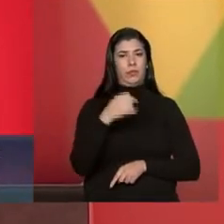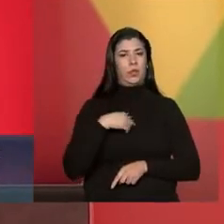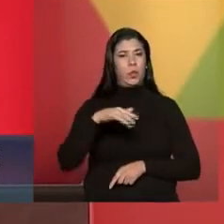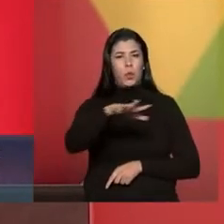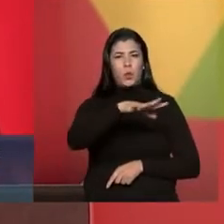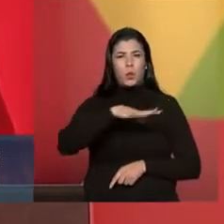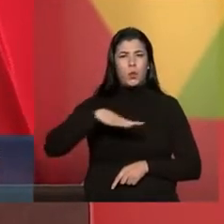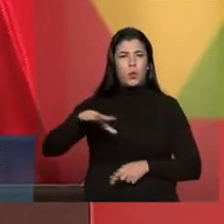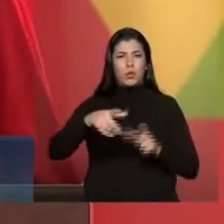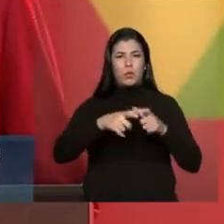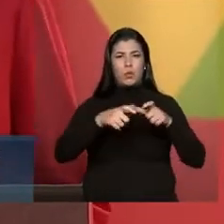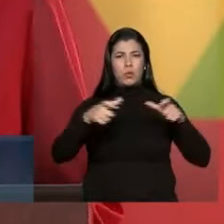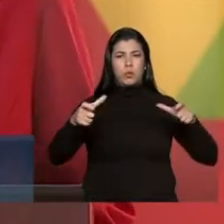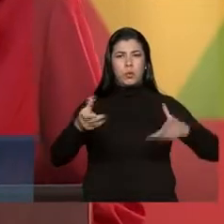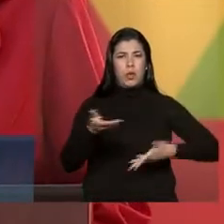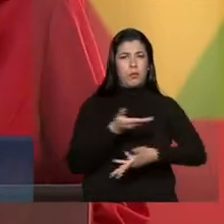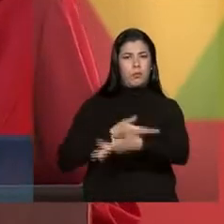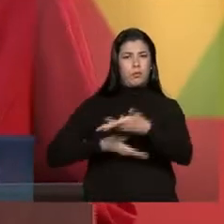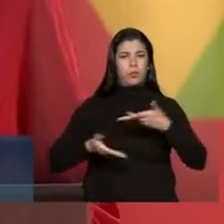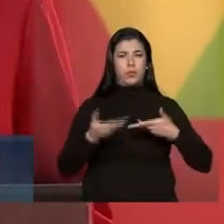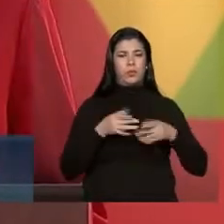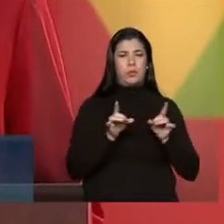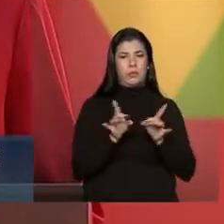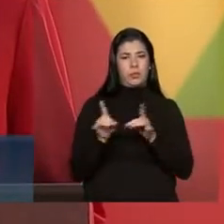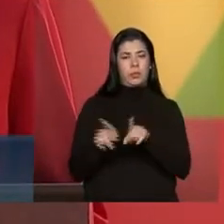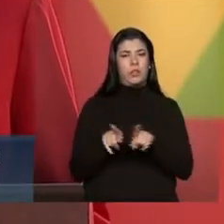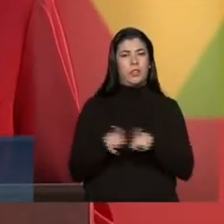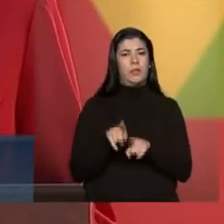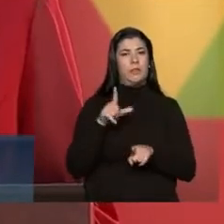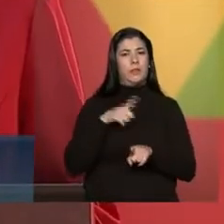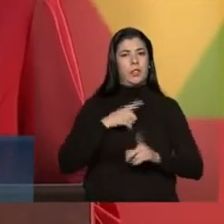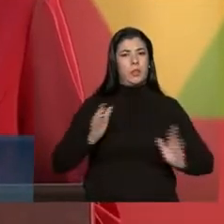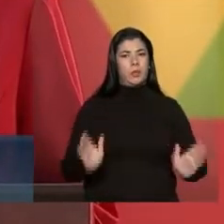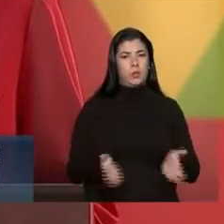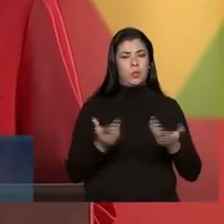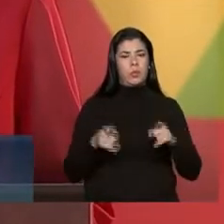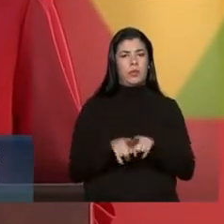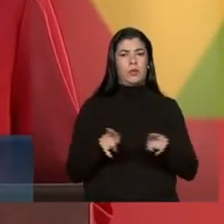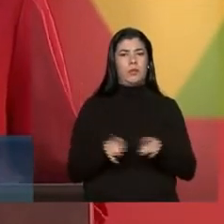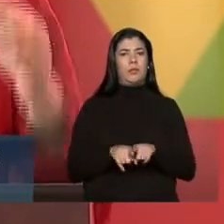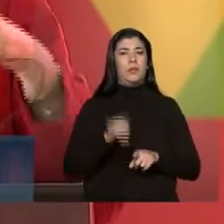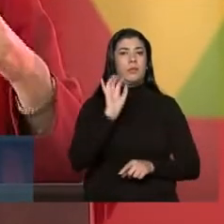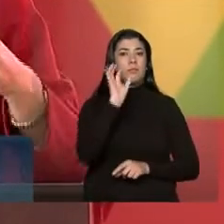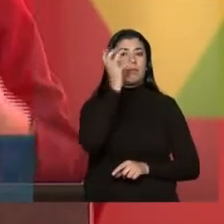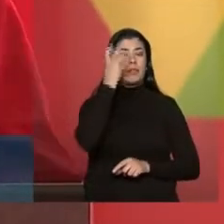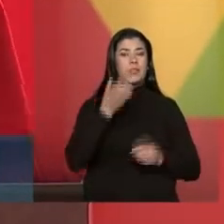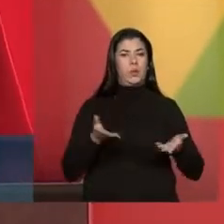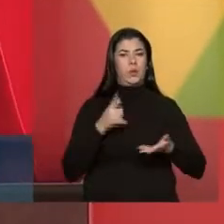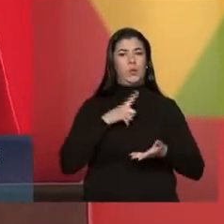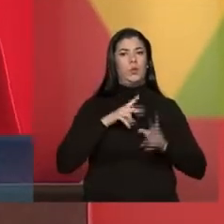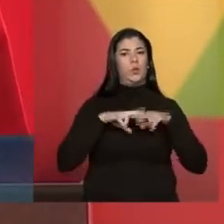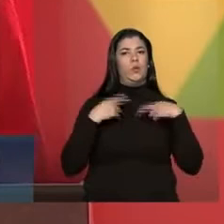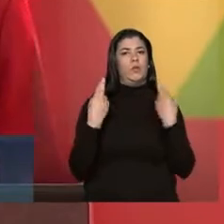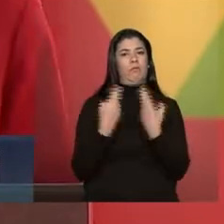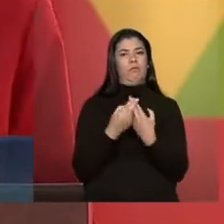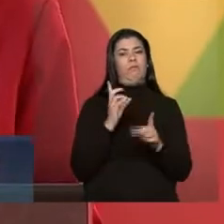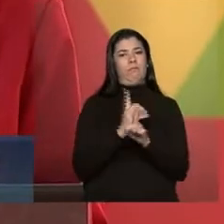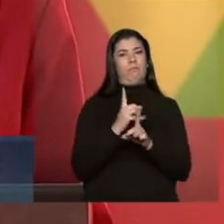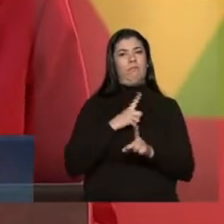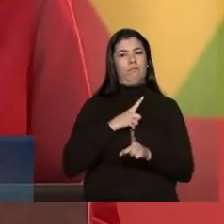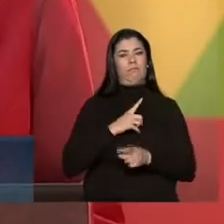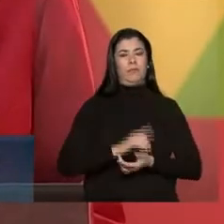vasto intercâmbio será ainda mais impulsionado pelas decisões que hoje nós